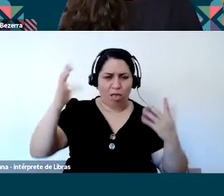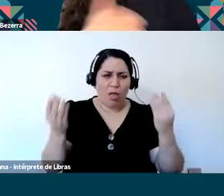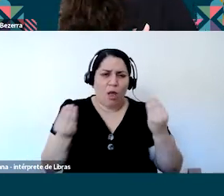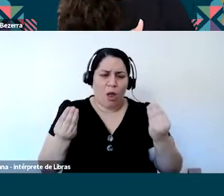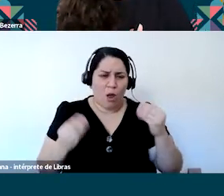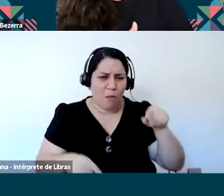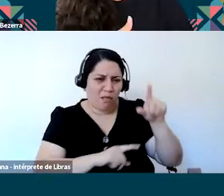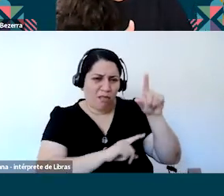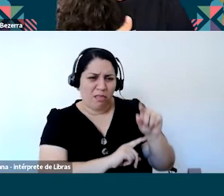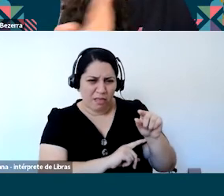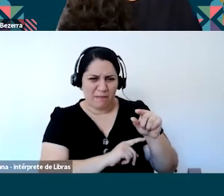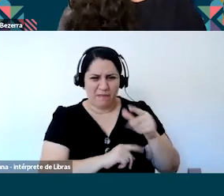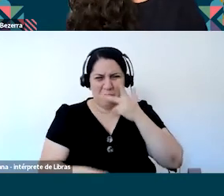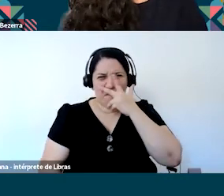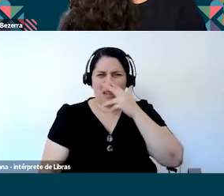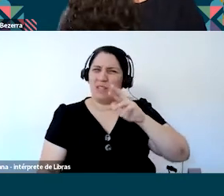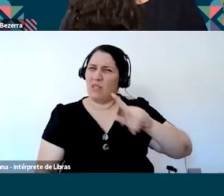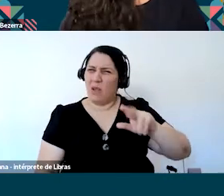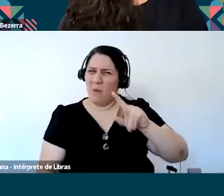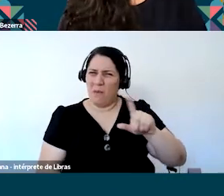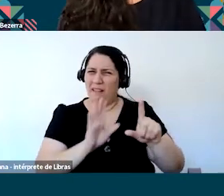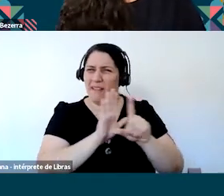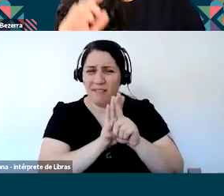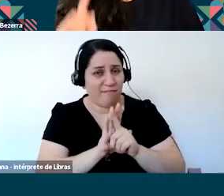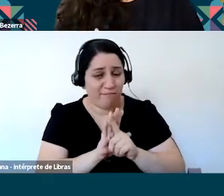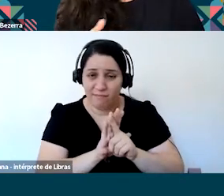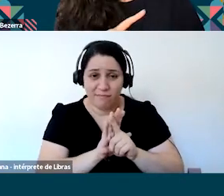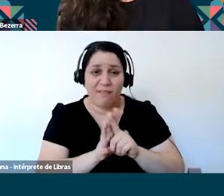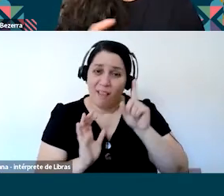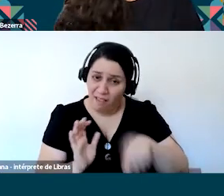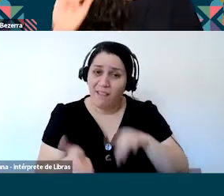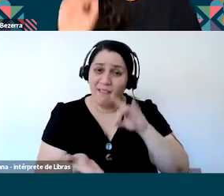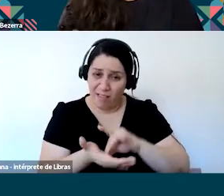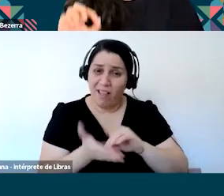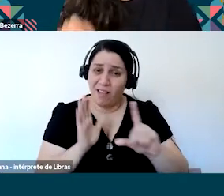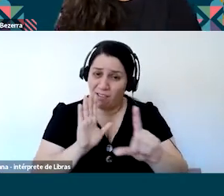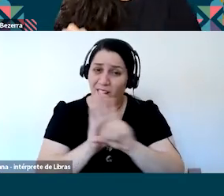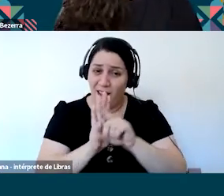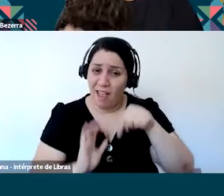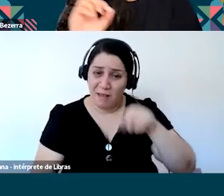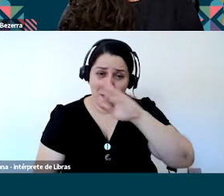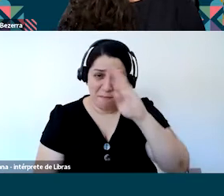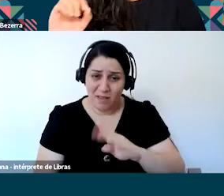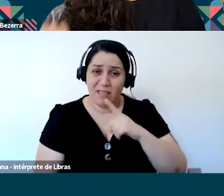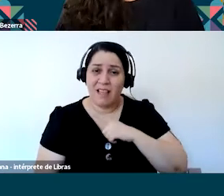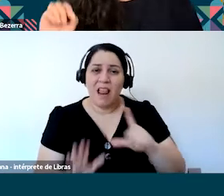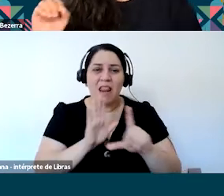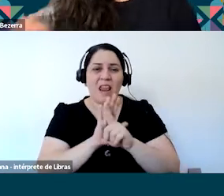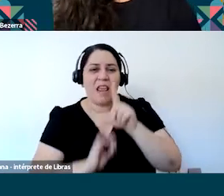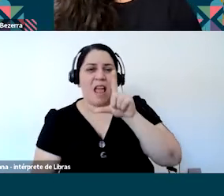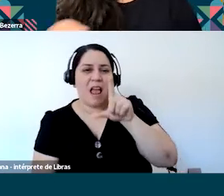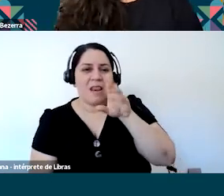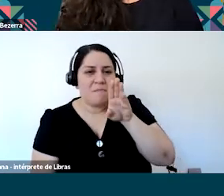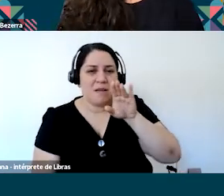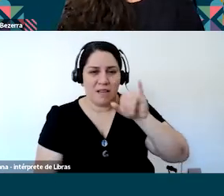se pergunta, cara, se é pouco site, então provavelmente não é lei. É mentira, tá, gente? É lei, tá? Existe uma lei brasileira